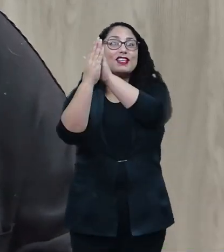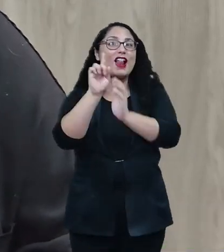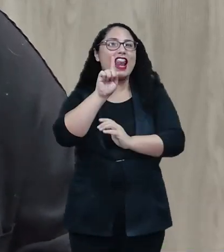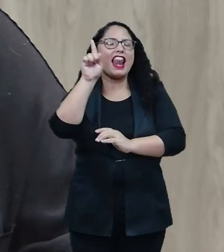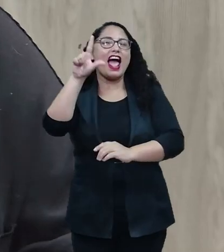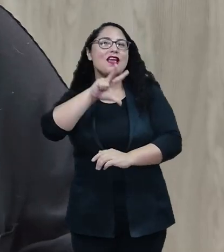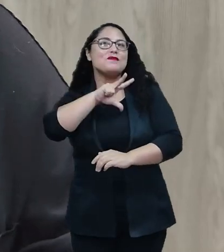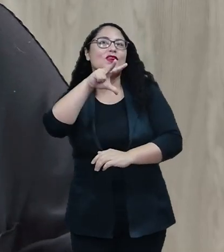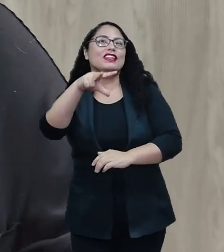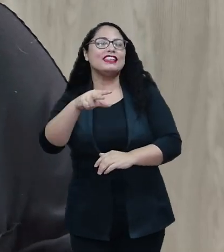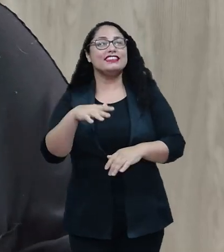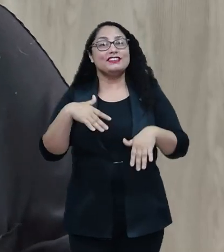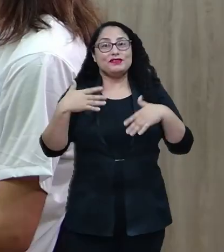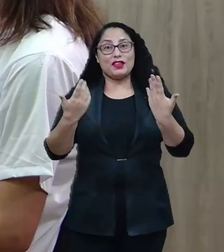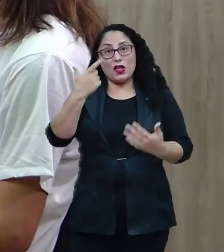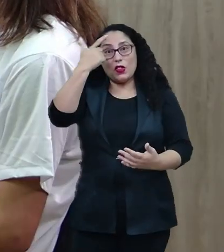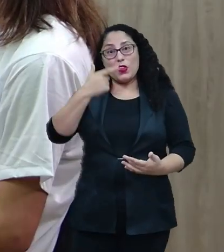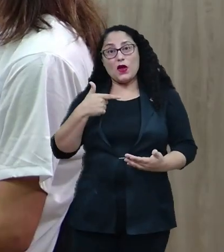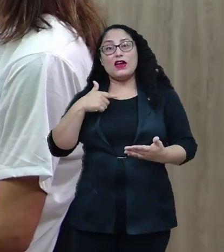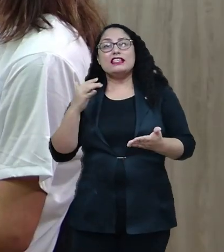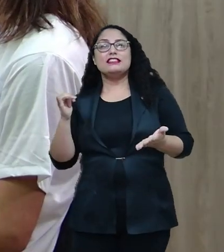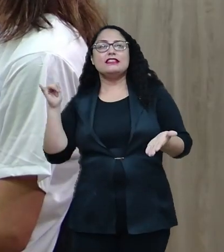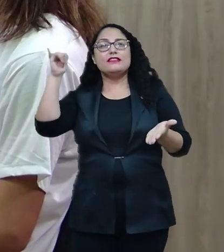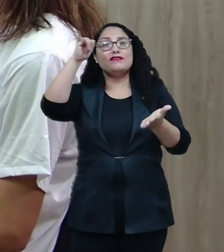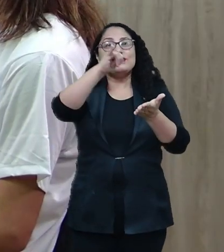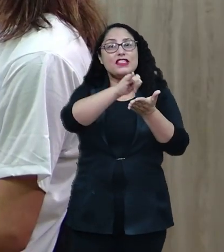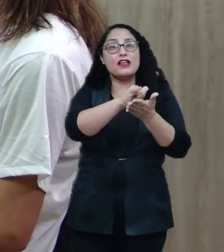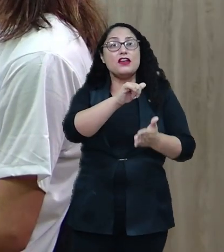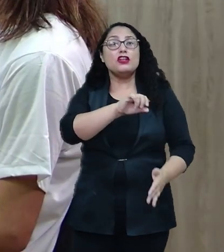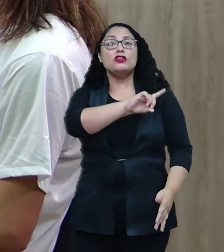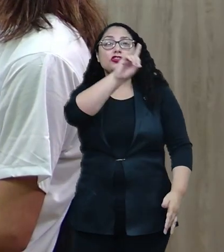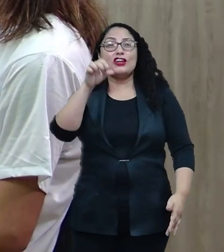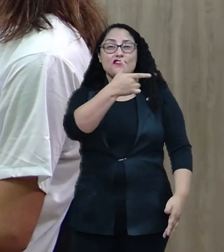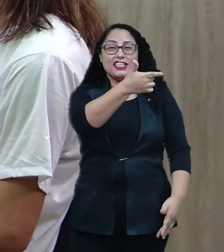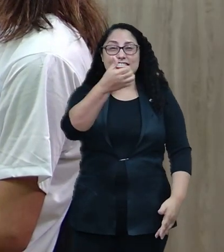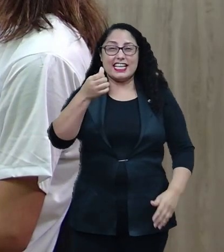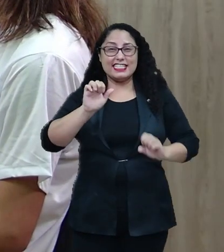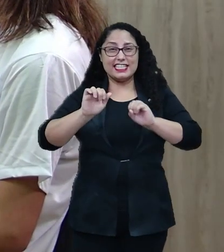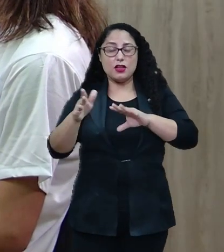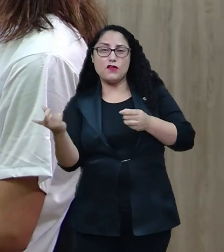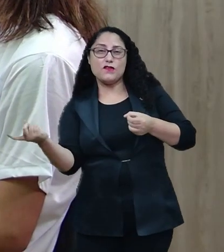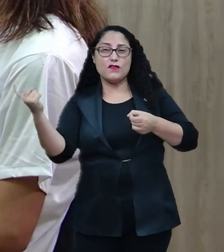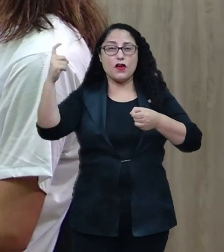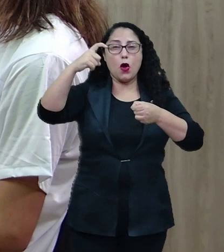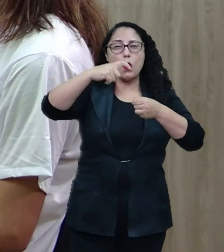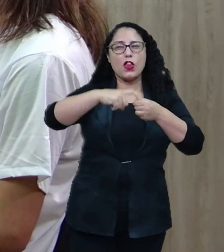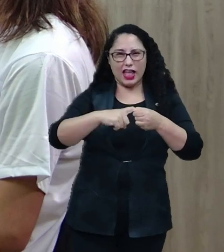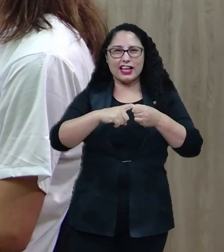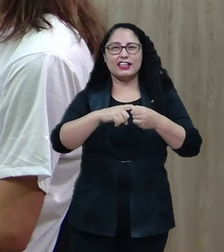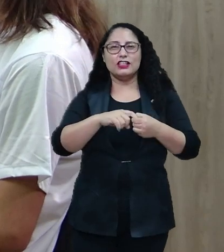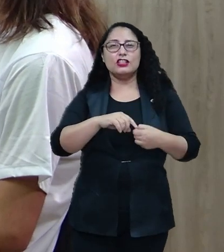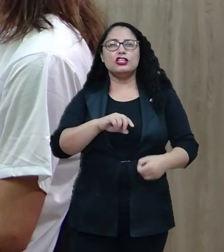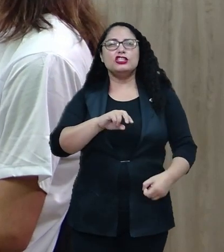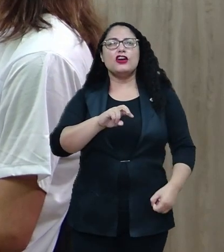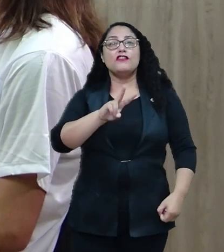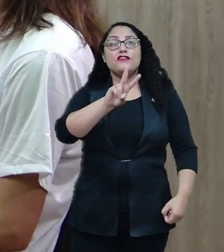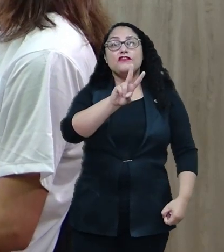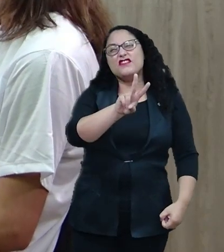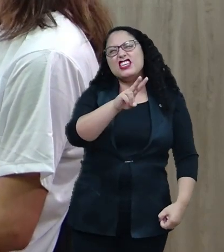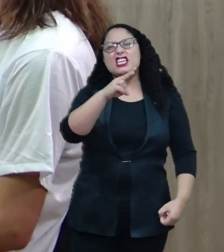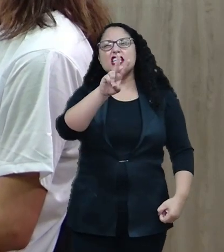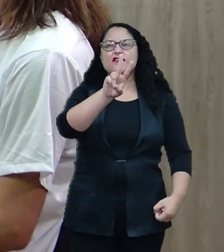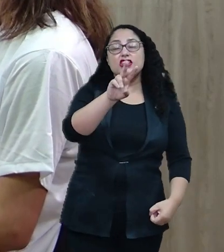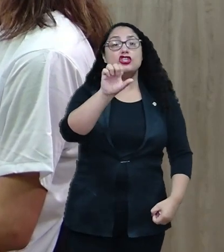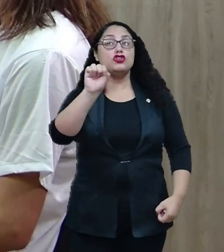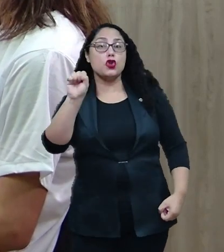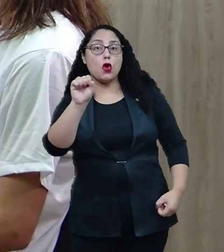Portugal. Sim, bom, a gente embarcou no dia 26 de setembro e voltamos no dia